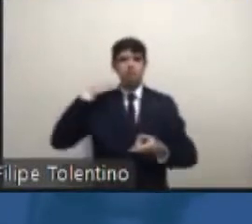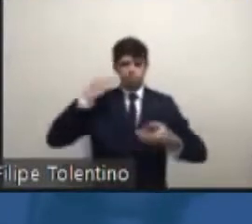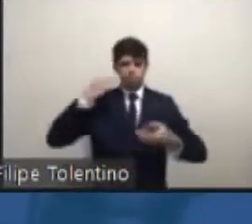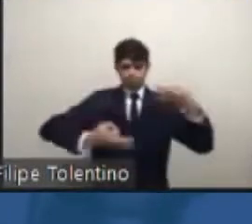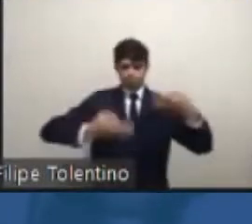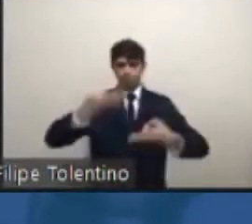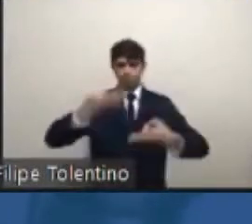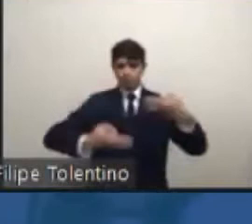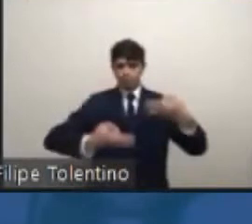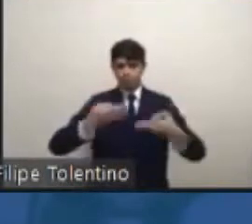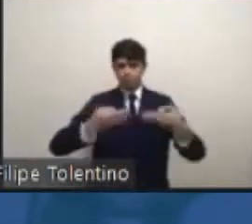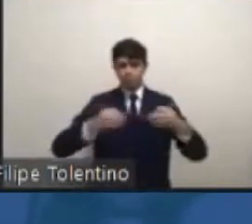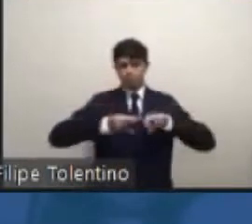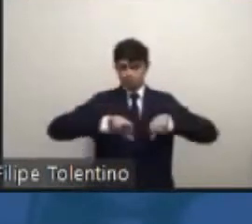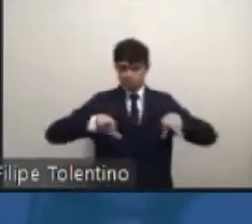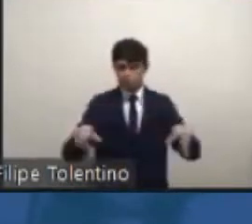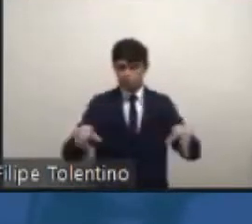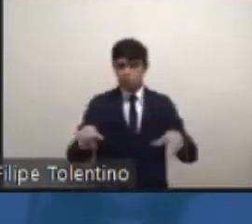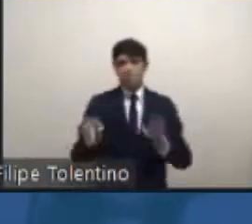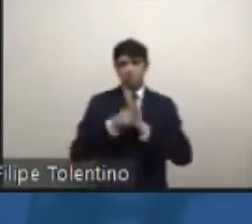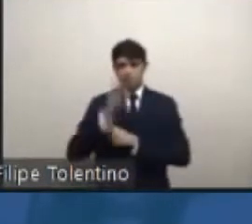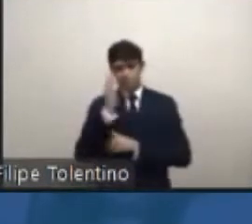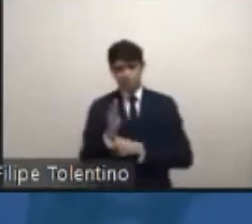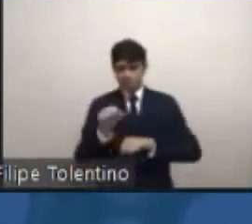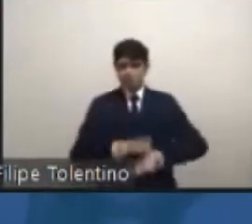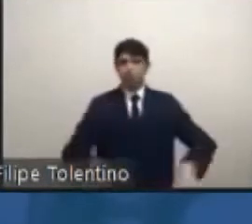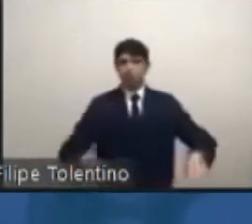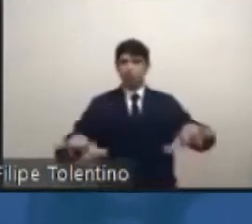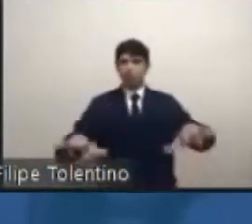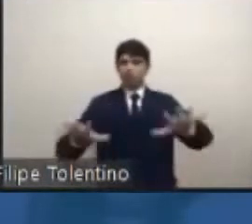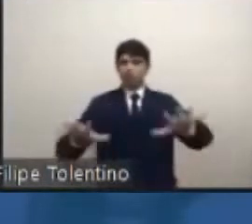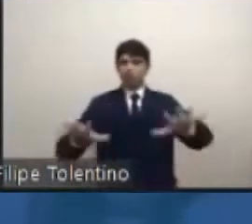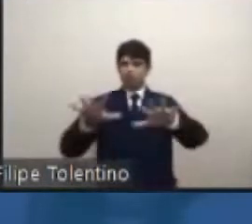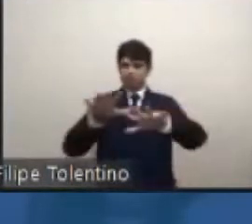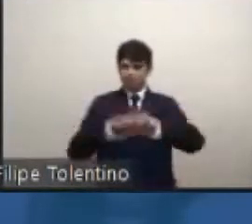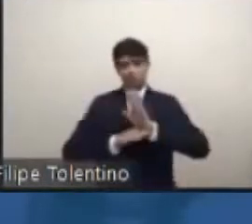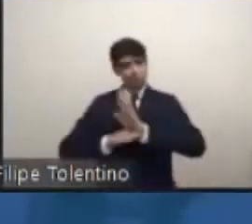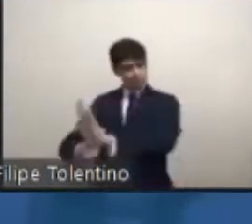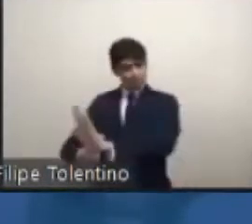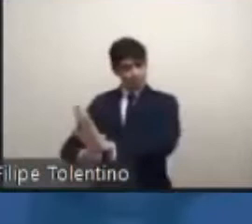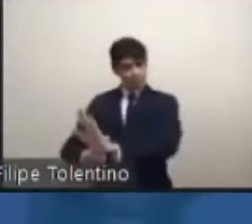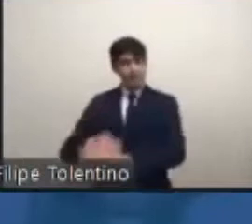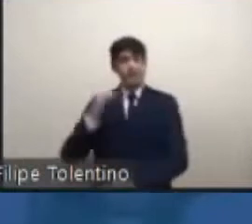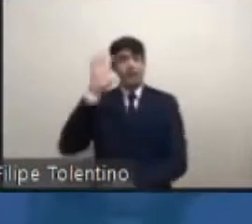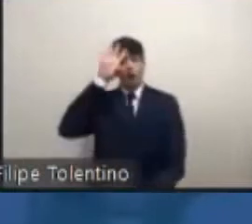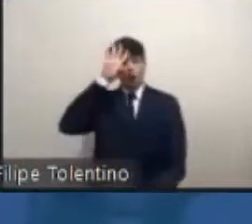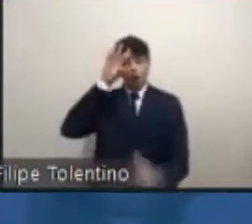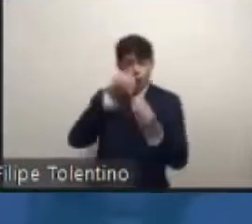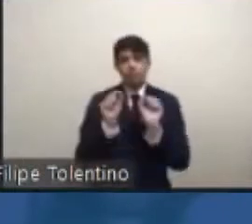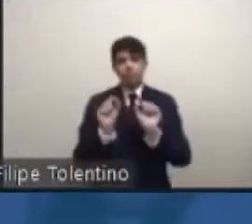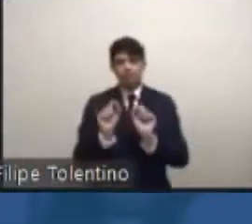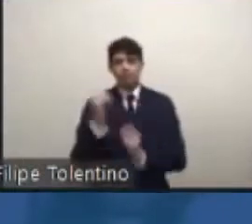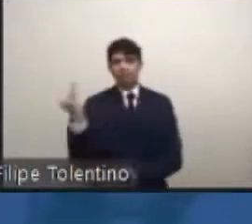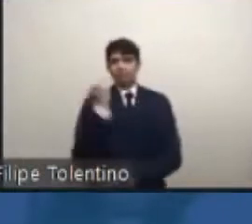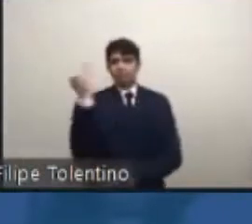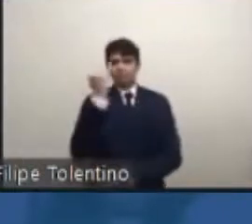por vários juízes em todo o Brasil. Então, em conclusão, podemos dizer que o respeito ao paciente adulto que emite uma recusa